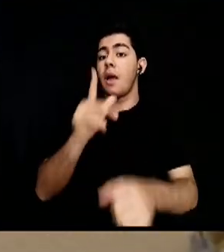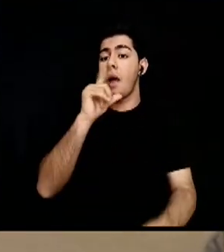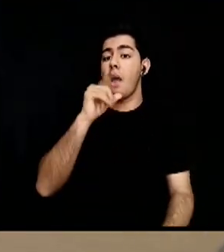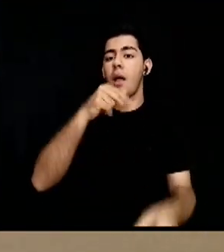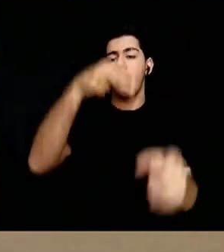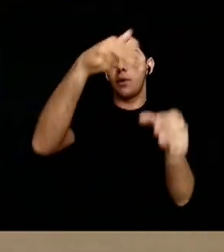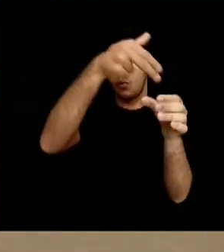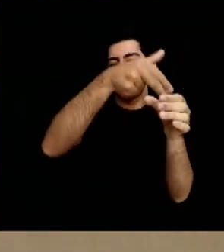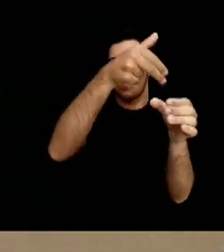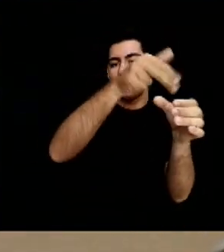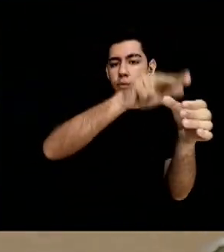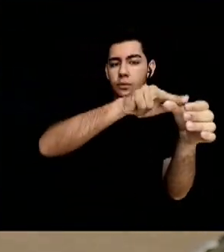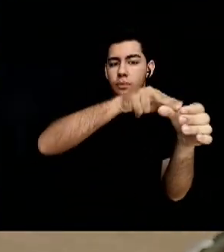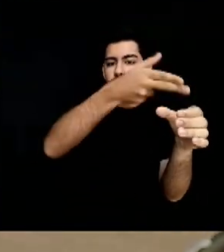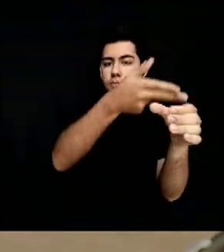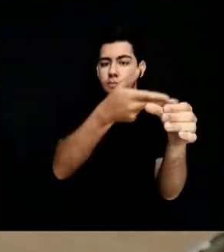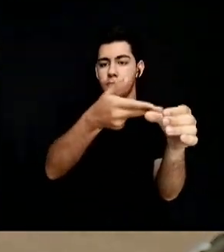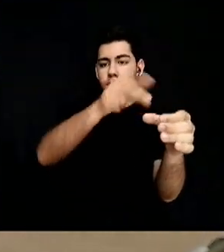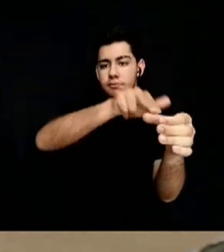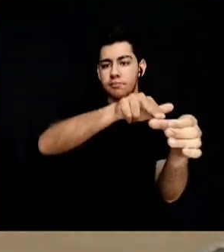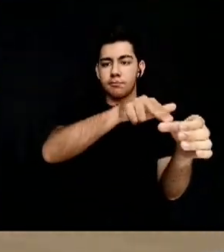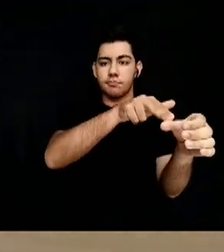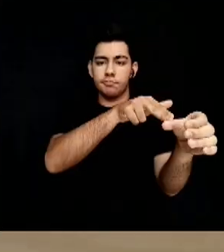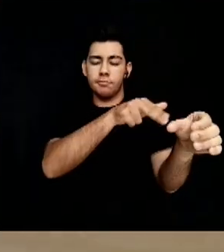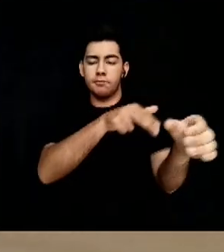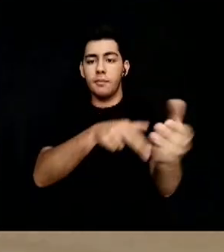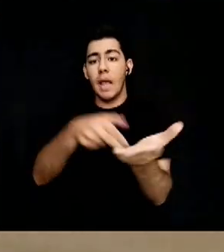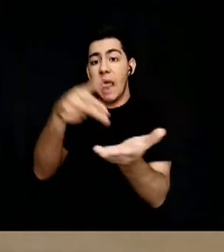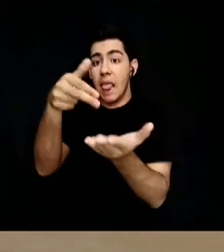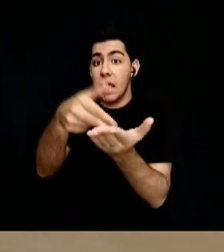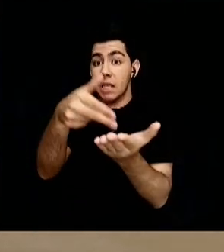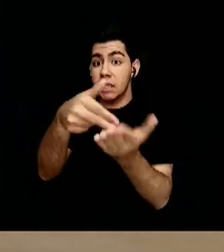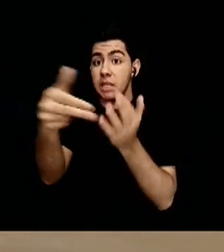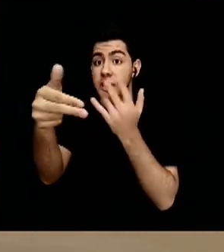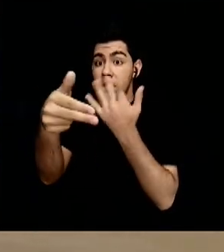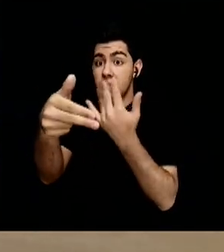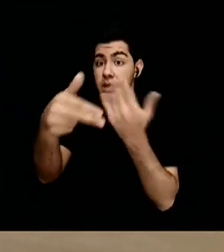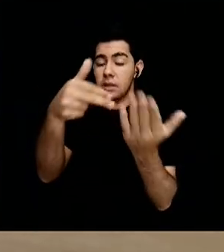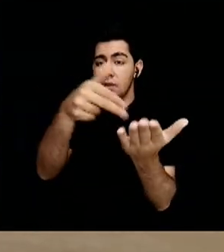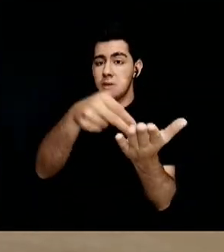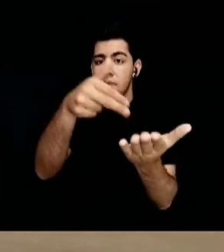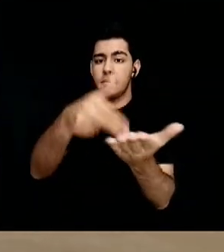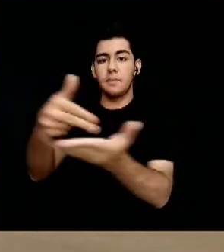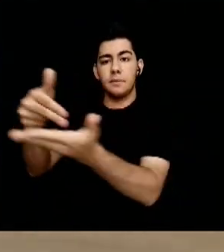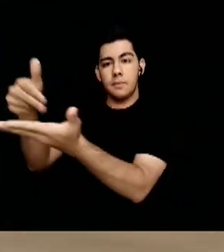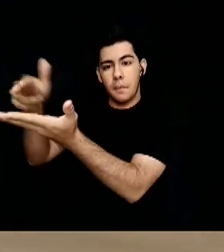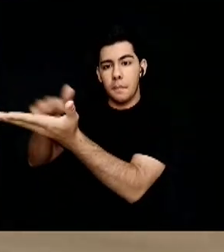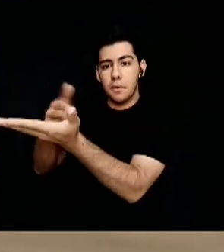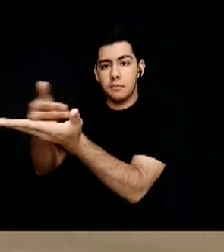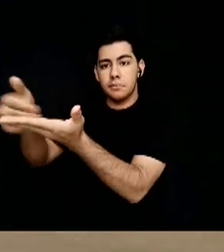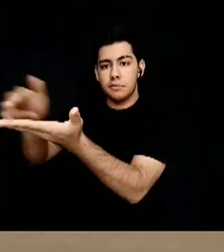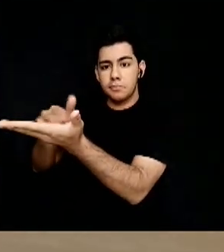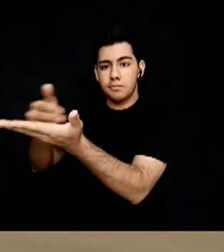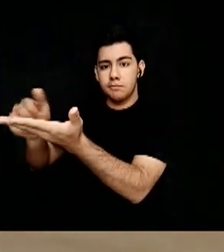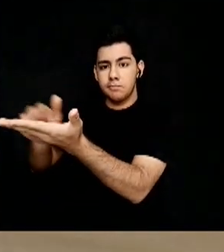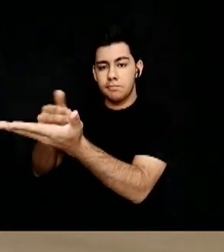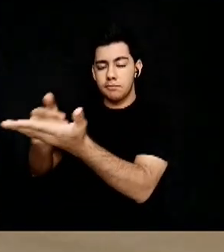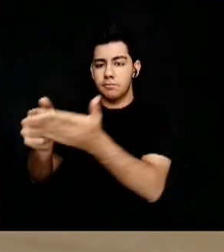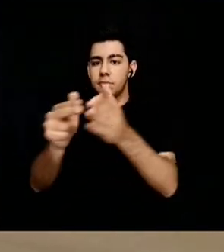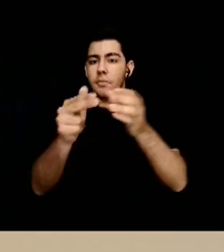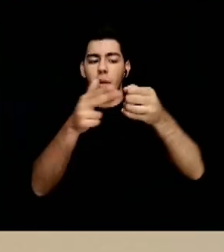mesmo, é o mesmo processo. No começo fica meio